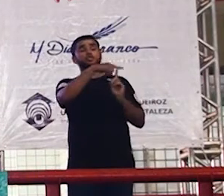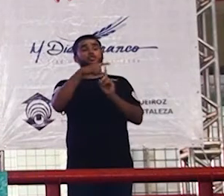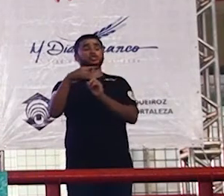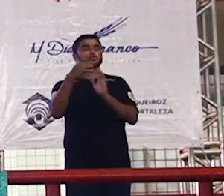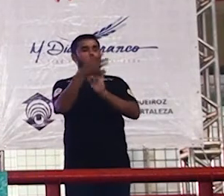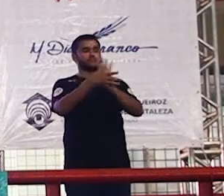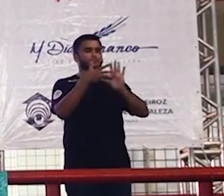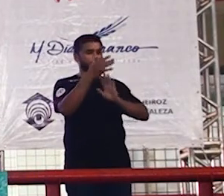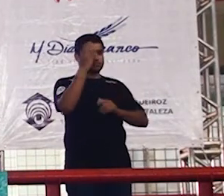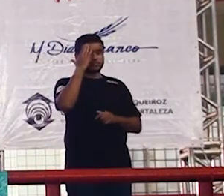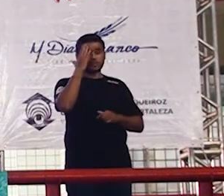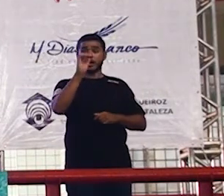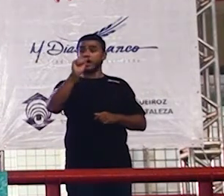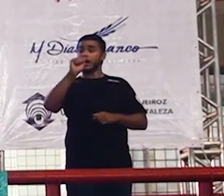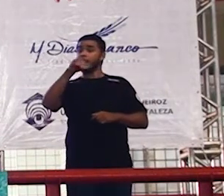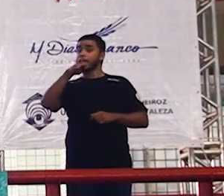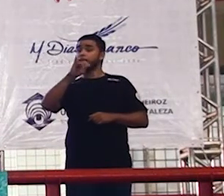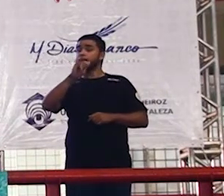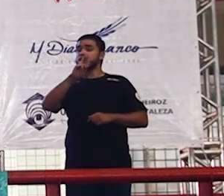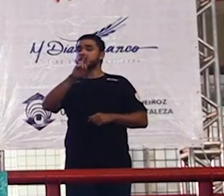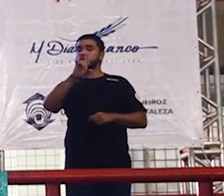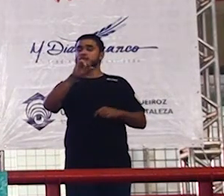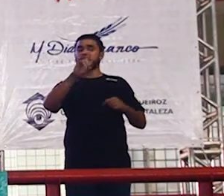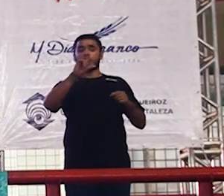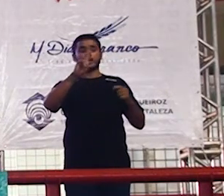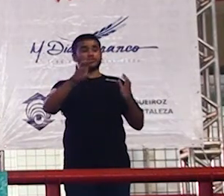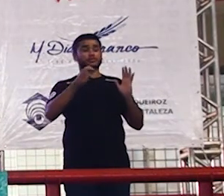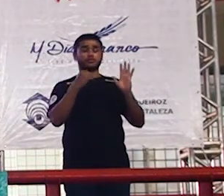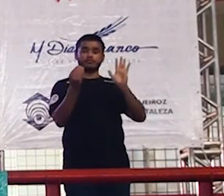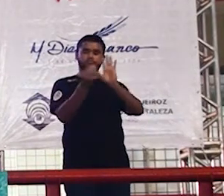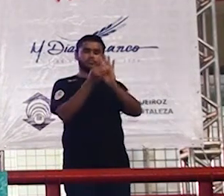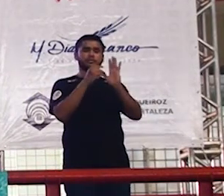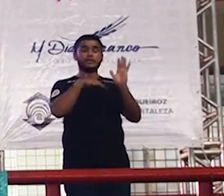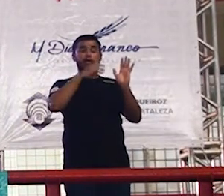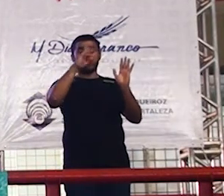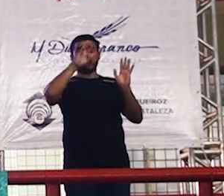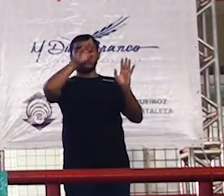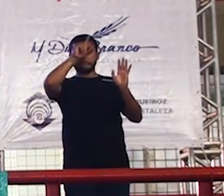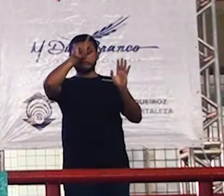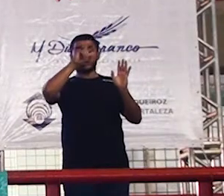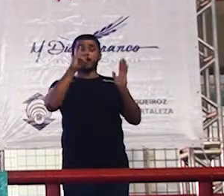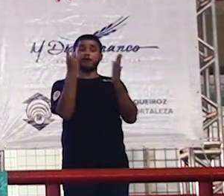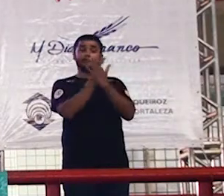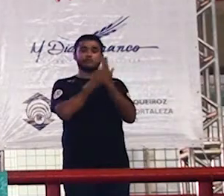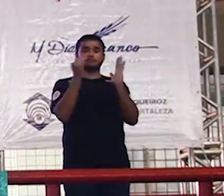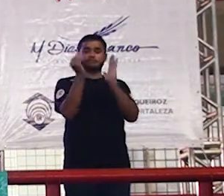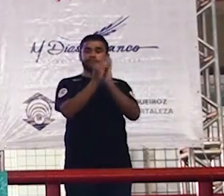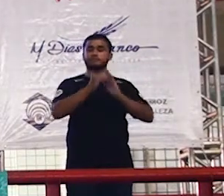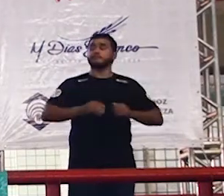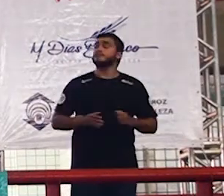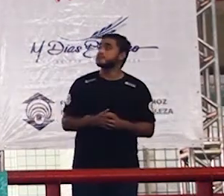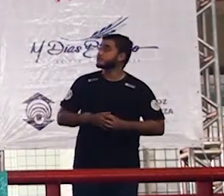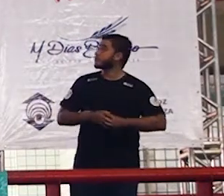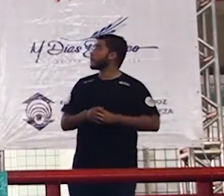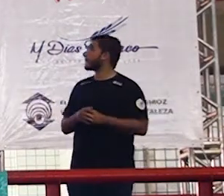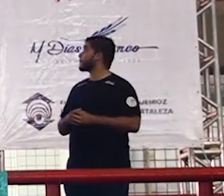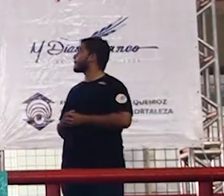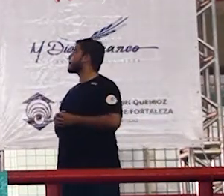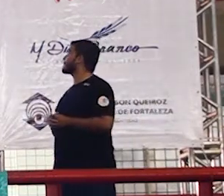não é intencional. Quando ela é intencional, ela é um recurso expressivo. Vamos ver exemplos de tudo